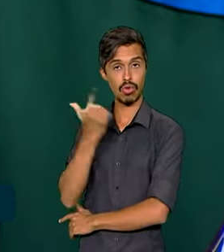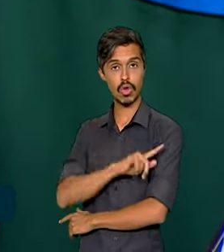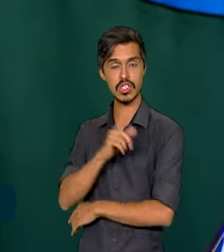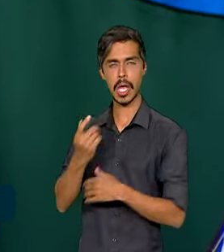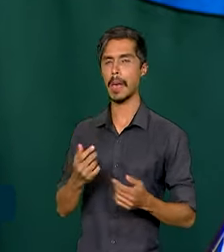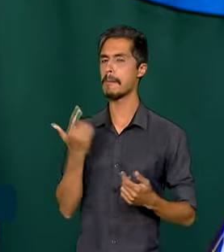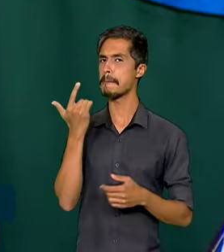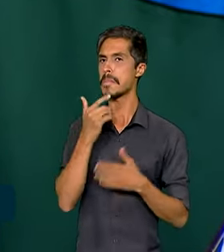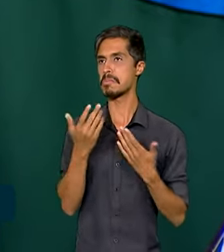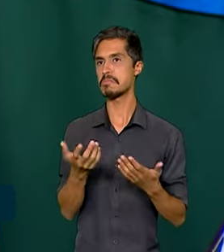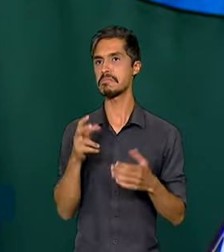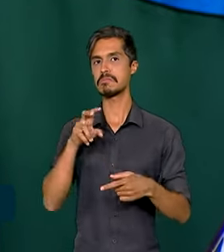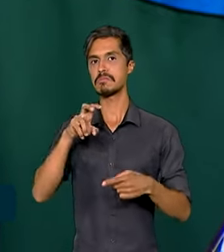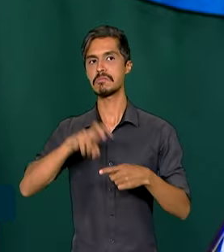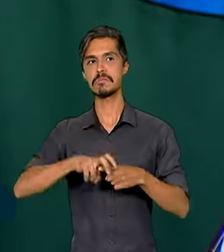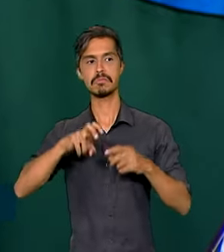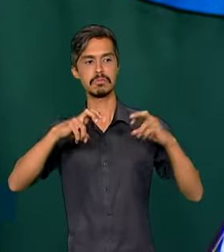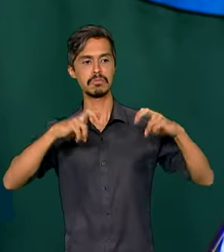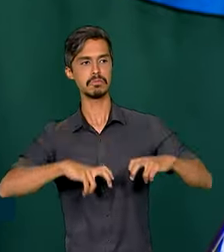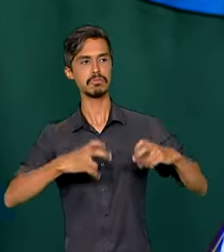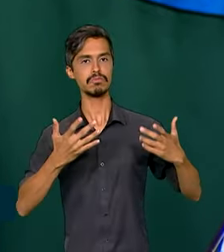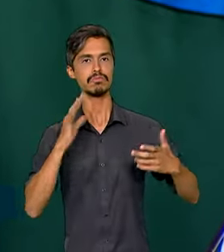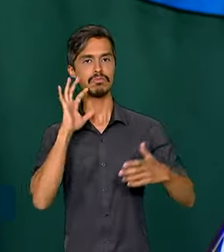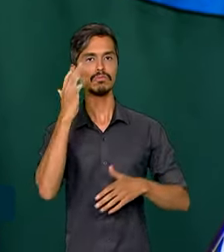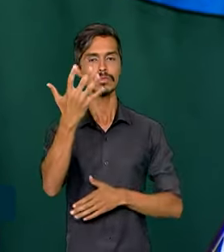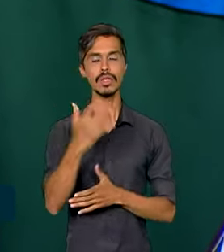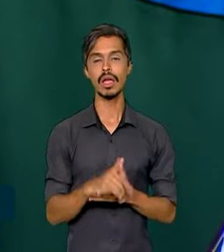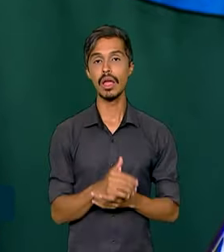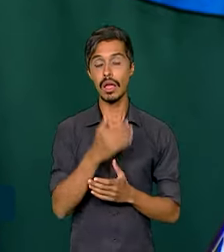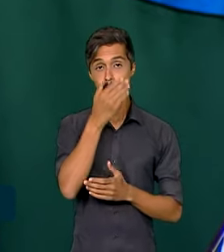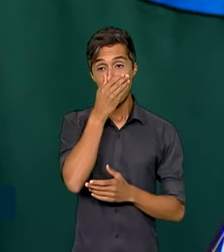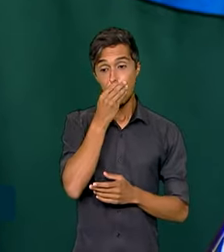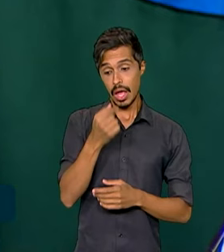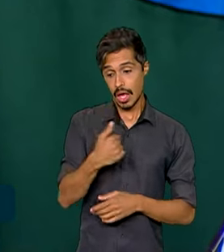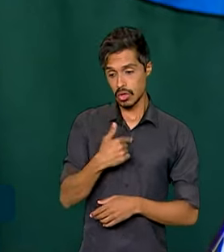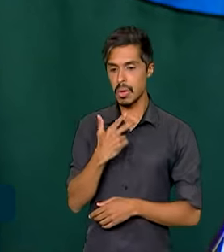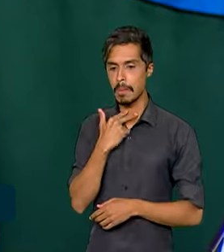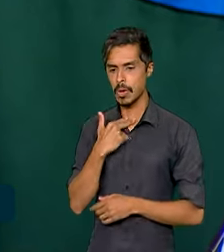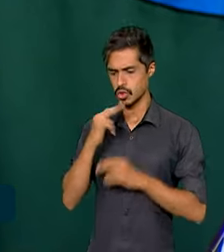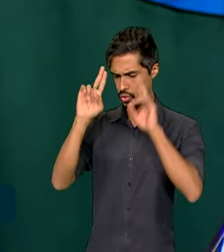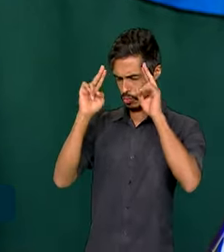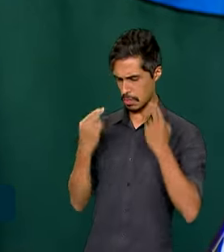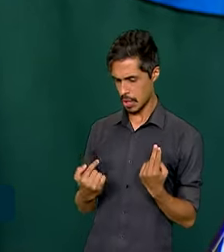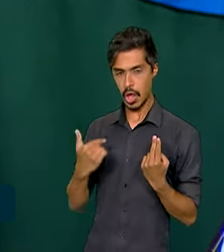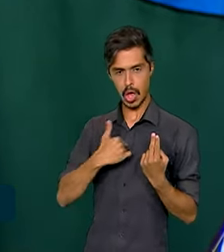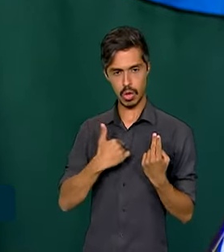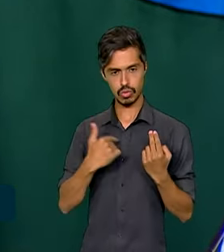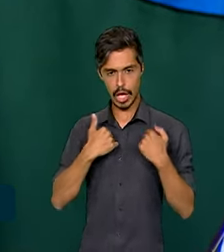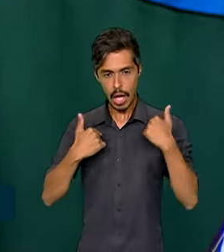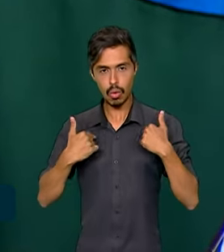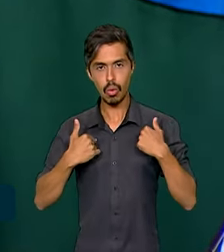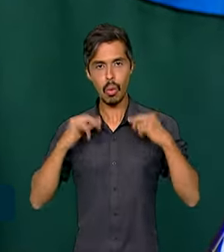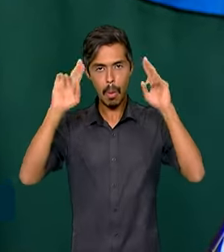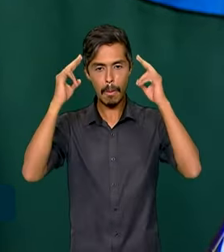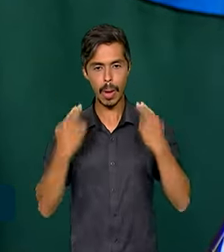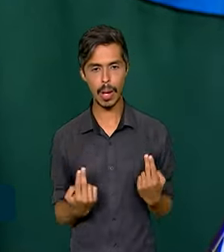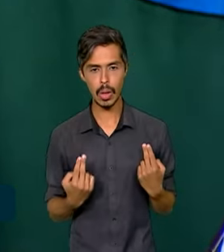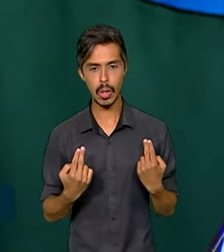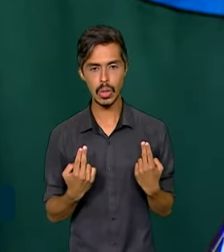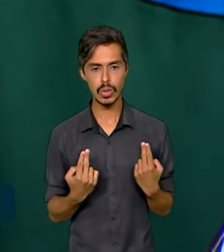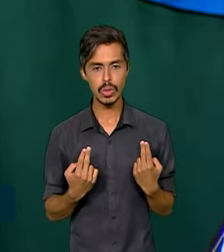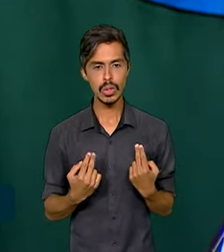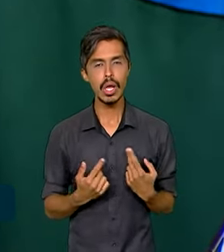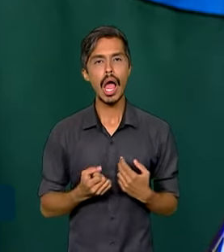algum momento sentar na mesa eu não não não posso como um ser humano como ser humano a gente vê a